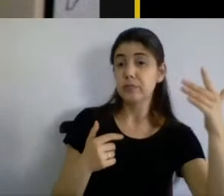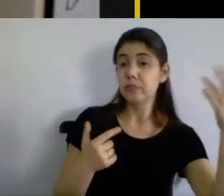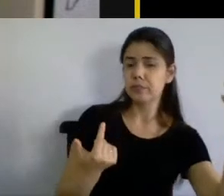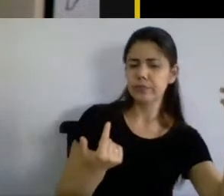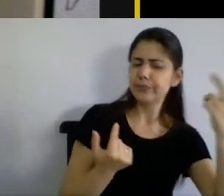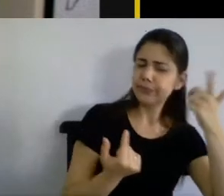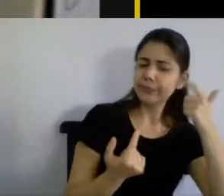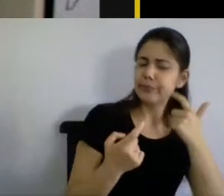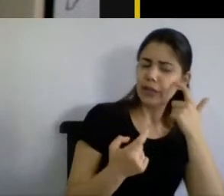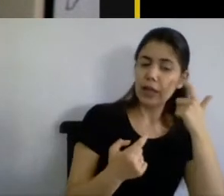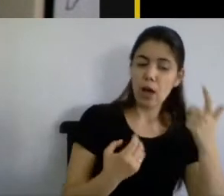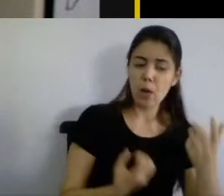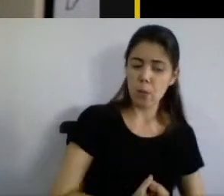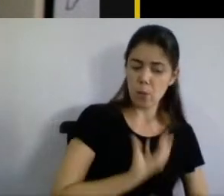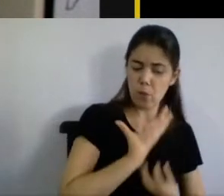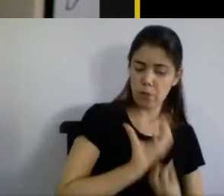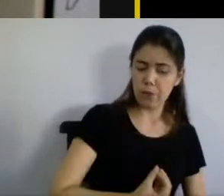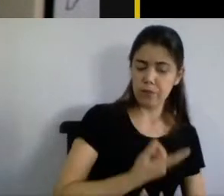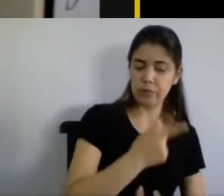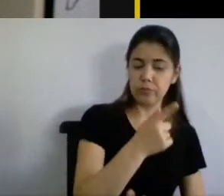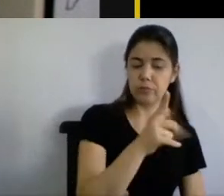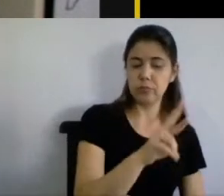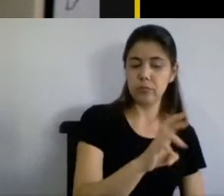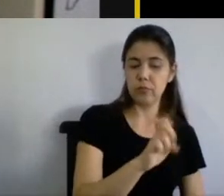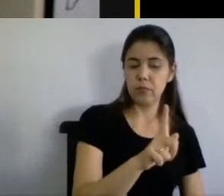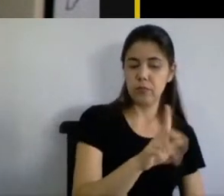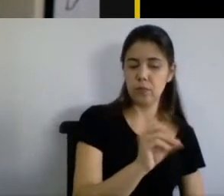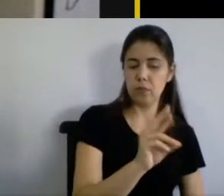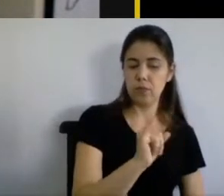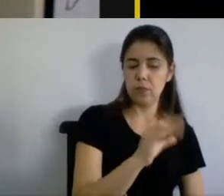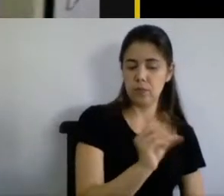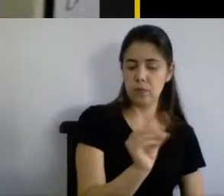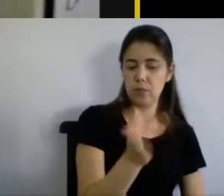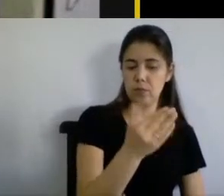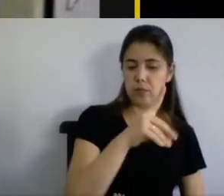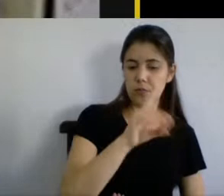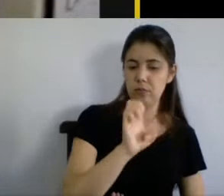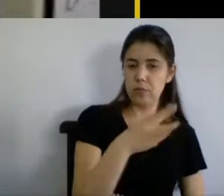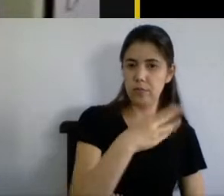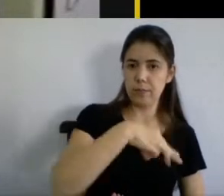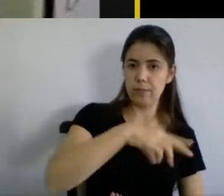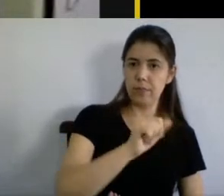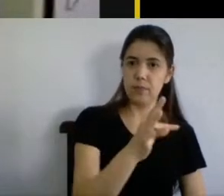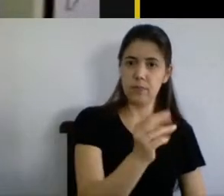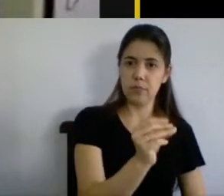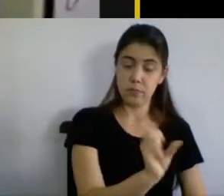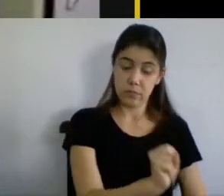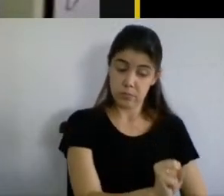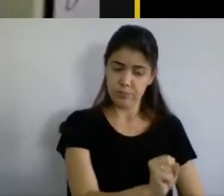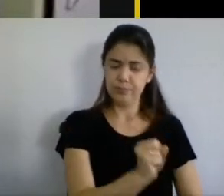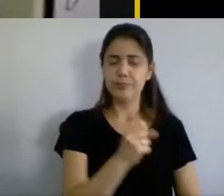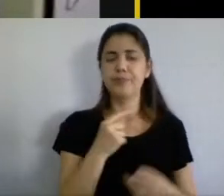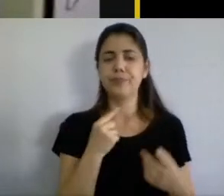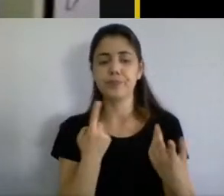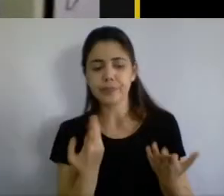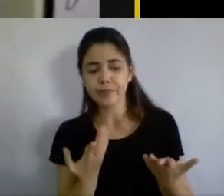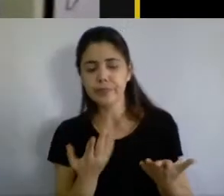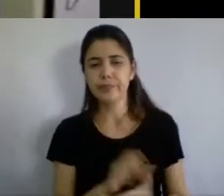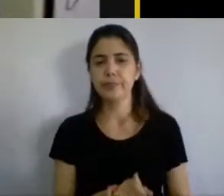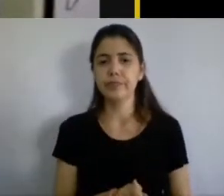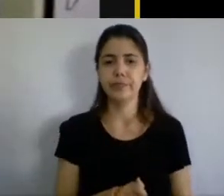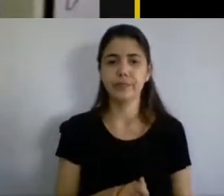de Matos. E agora, para ler a sátira, que era um gênero cômico, na variante agressiva, eu